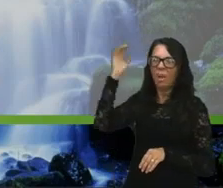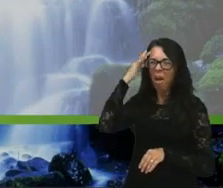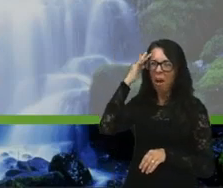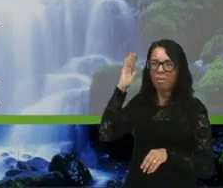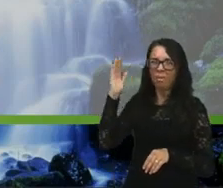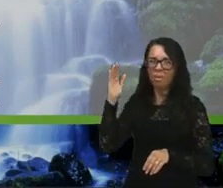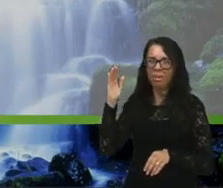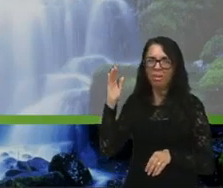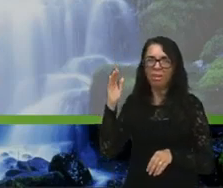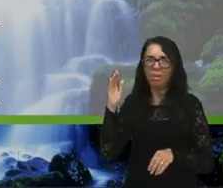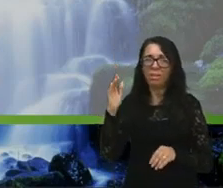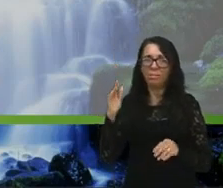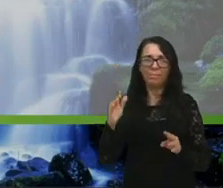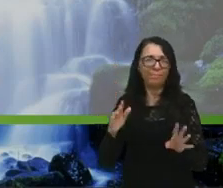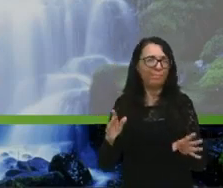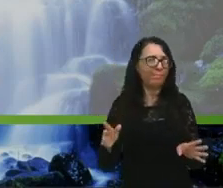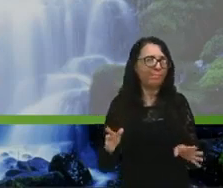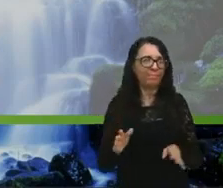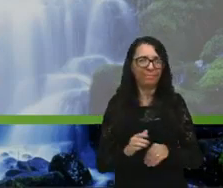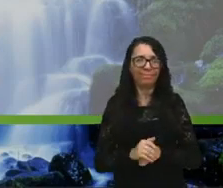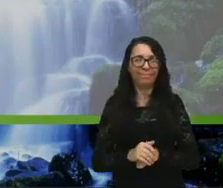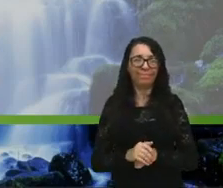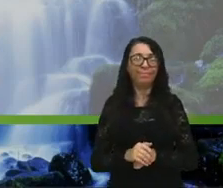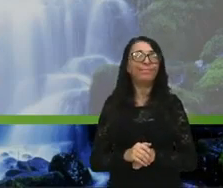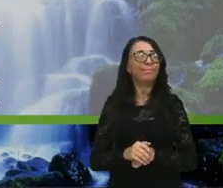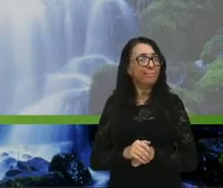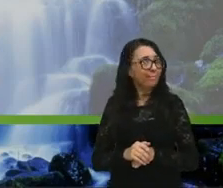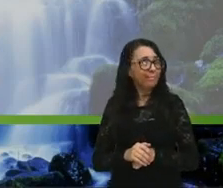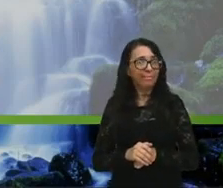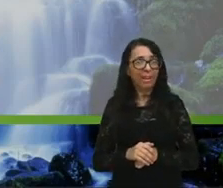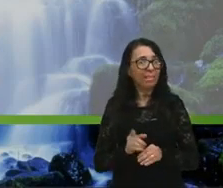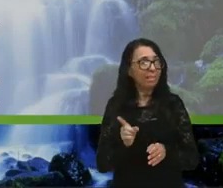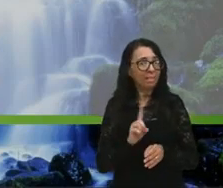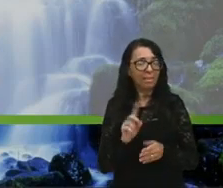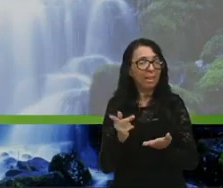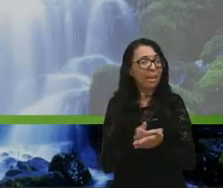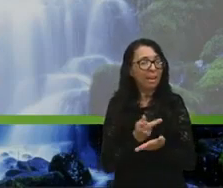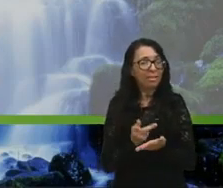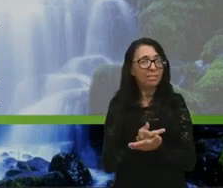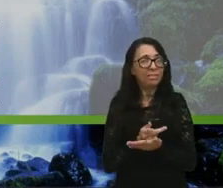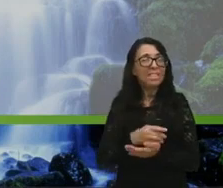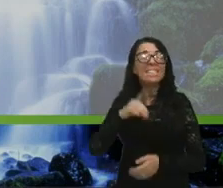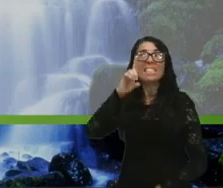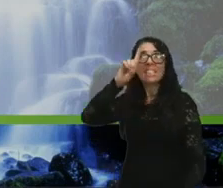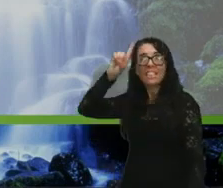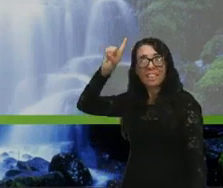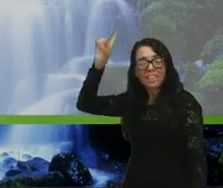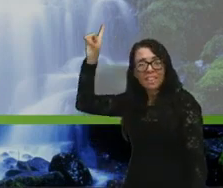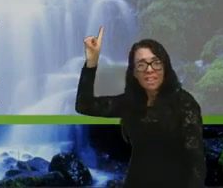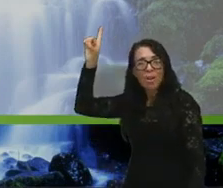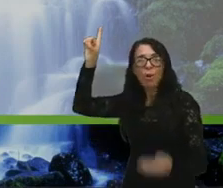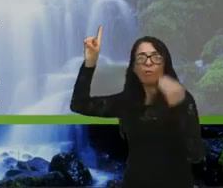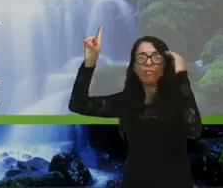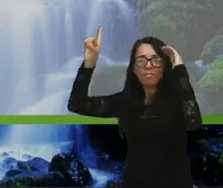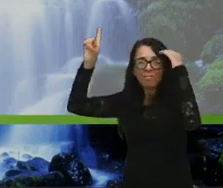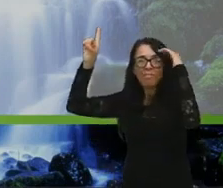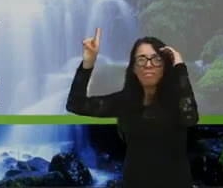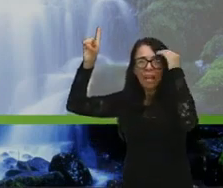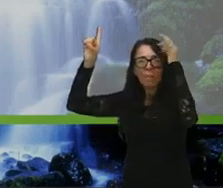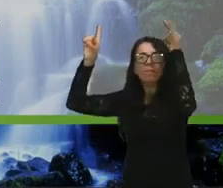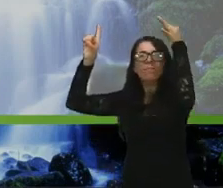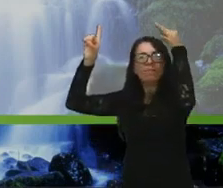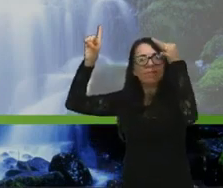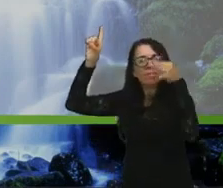Deus sabe o que você tem. Do Senhor é a terra e toda a